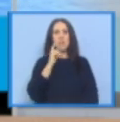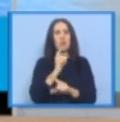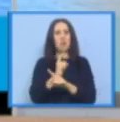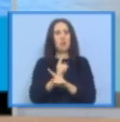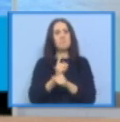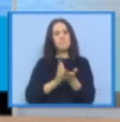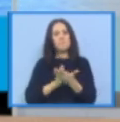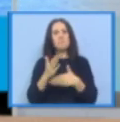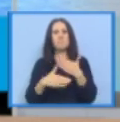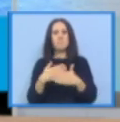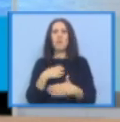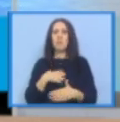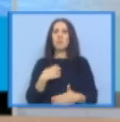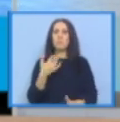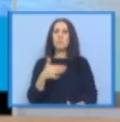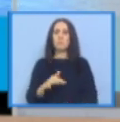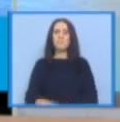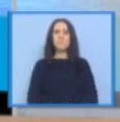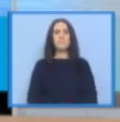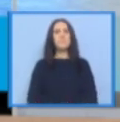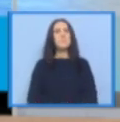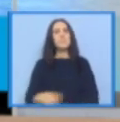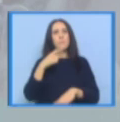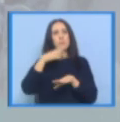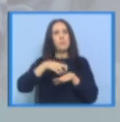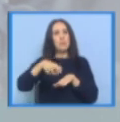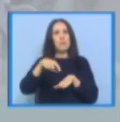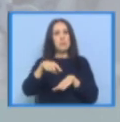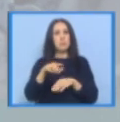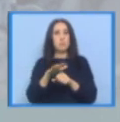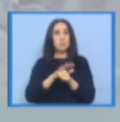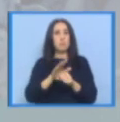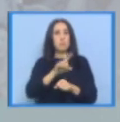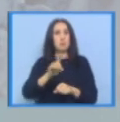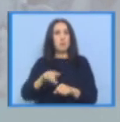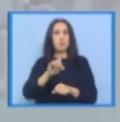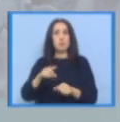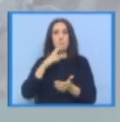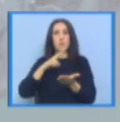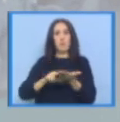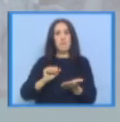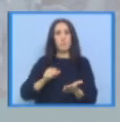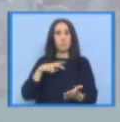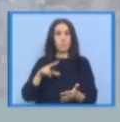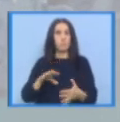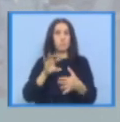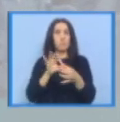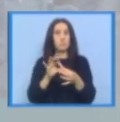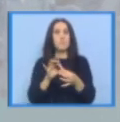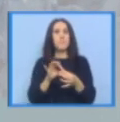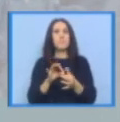e continua a passar muito mal. E nestas pedras elencadas, nestas situações também na nossa realidade